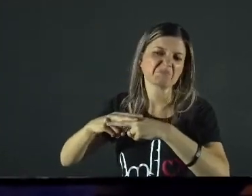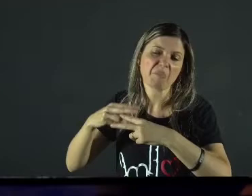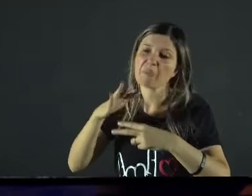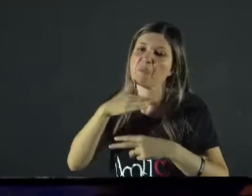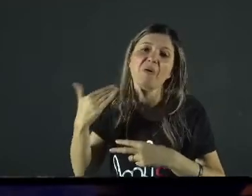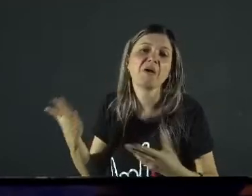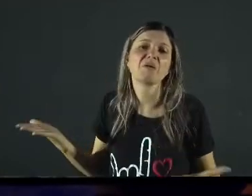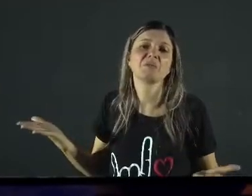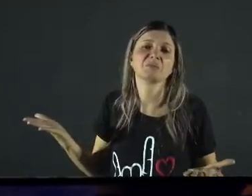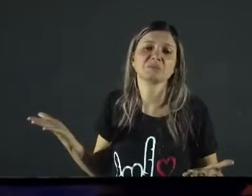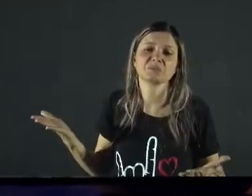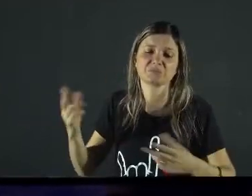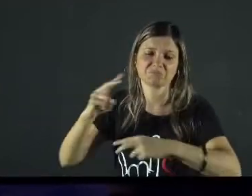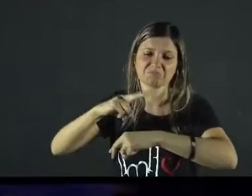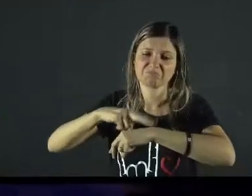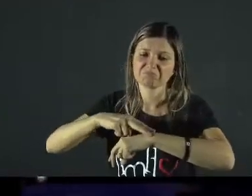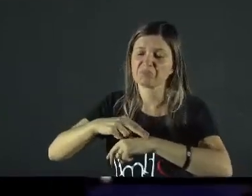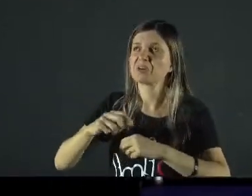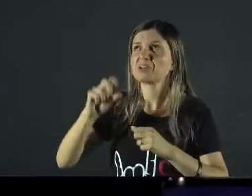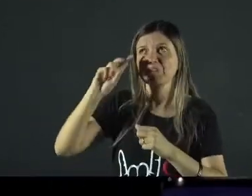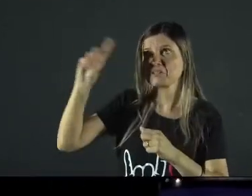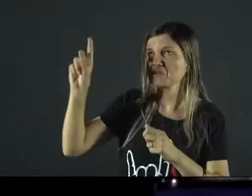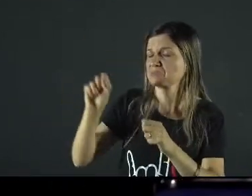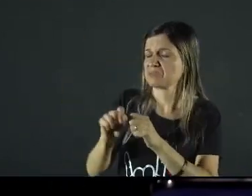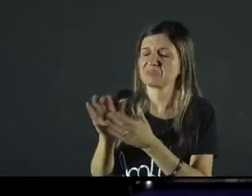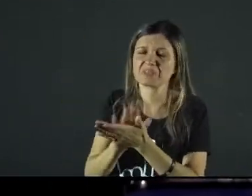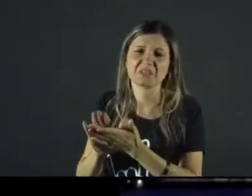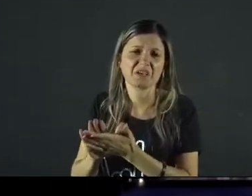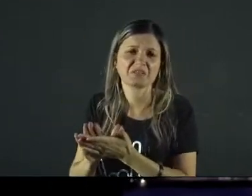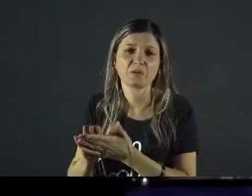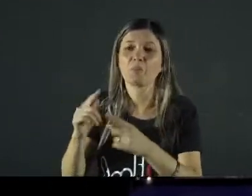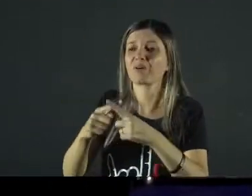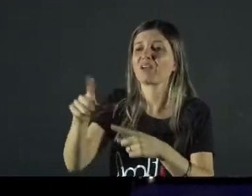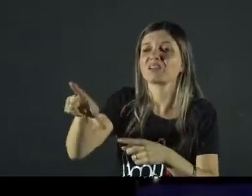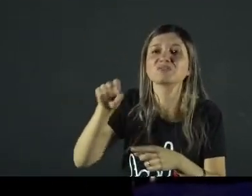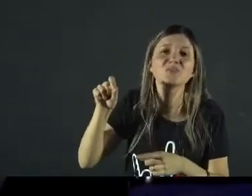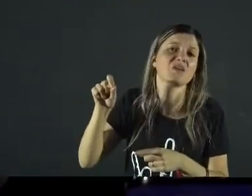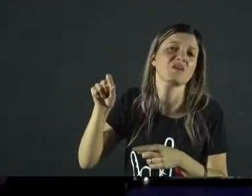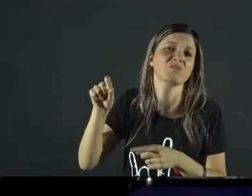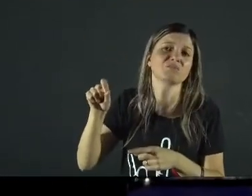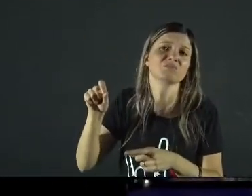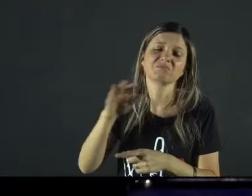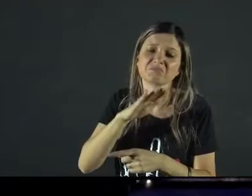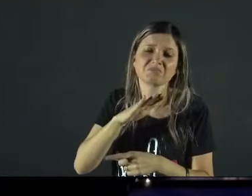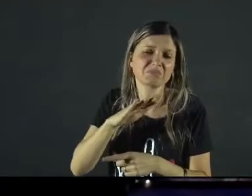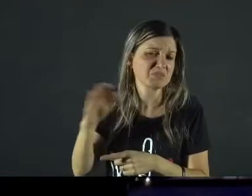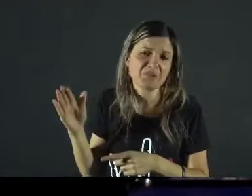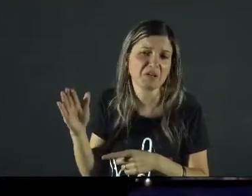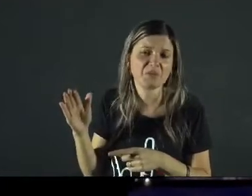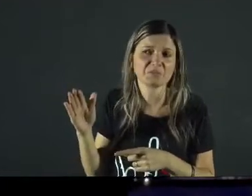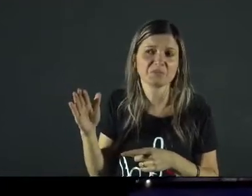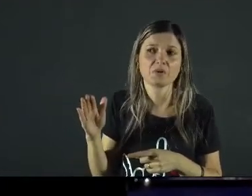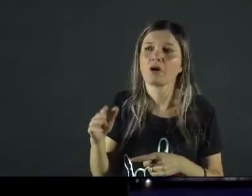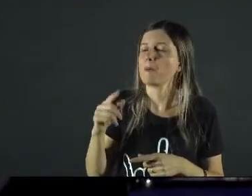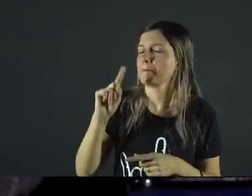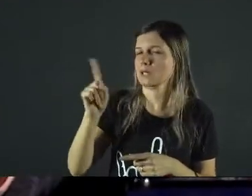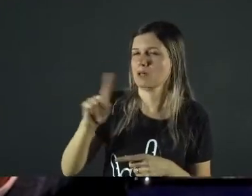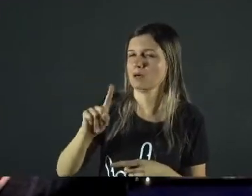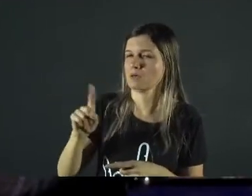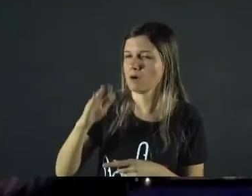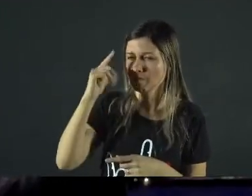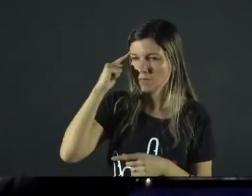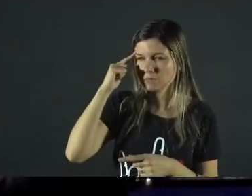E com certeza Deus não iria fazer nada, porque a escolha dela foi essa. Mas não foi isso que ela